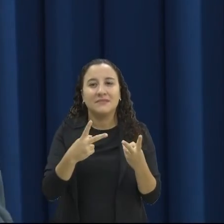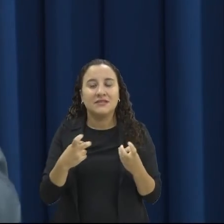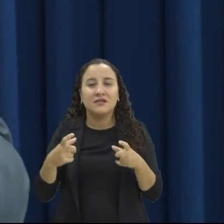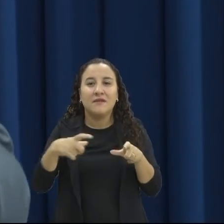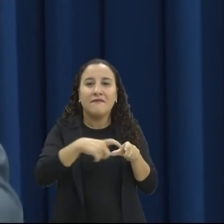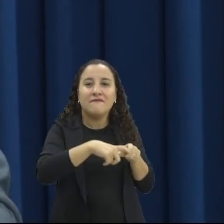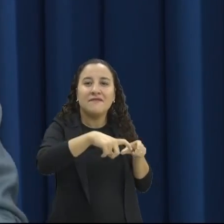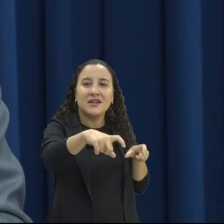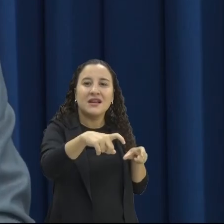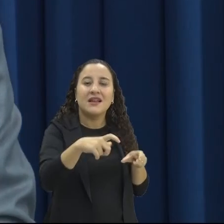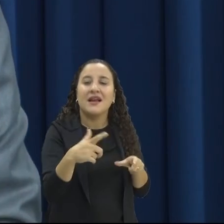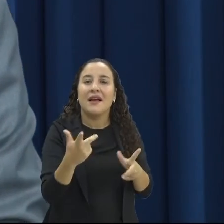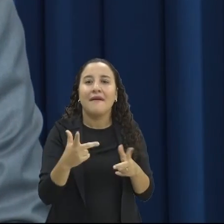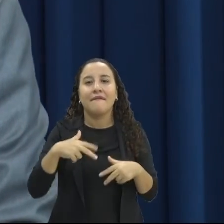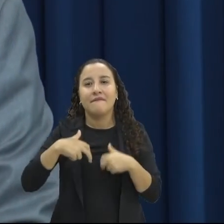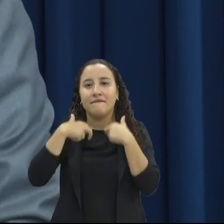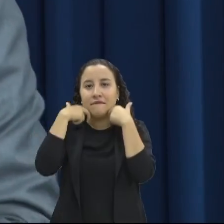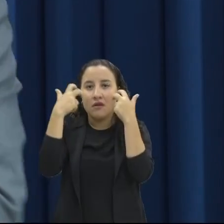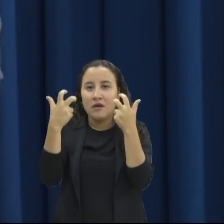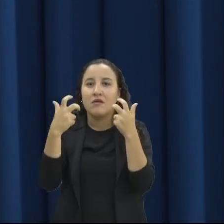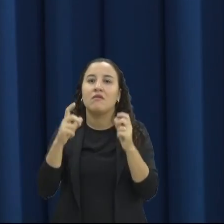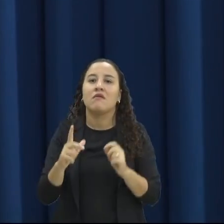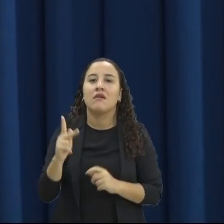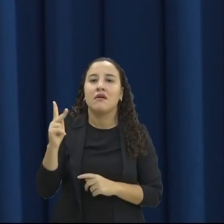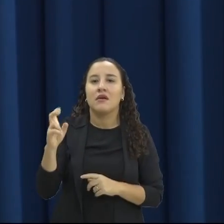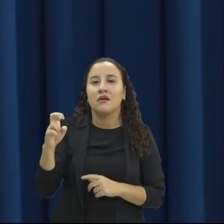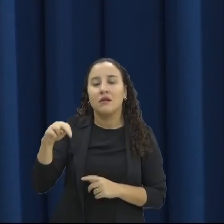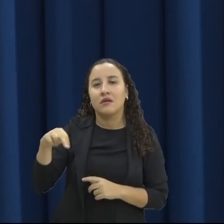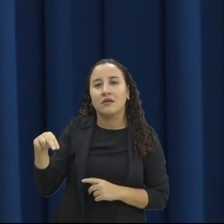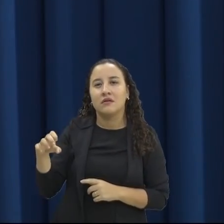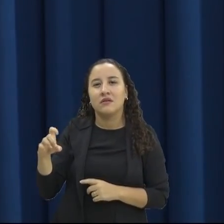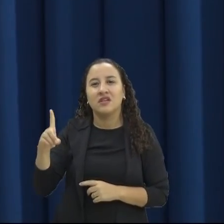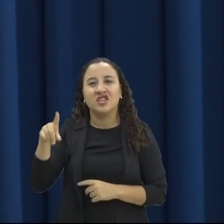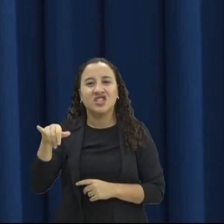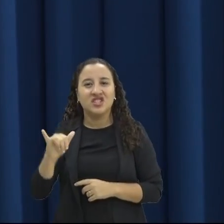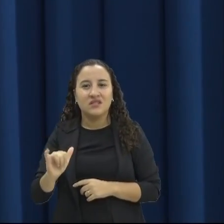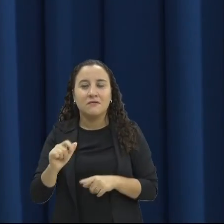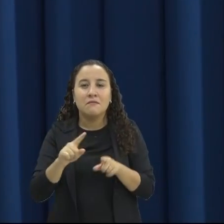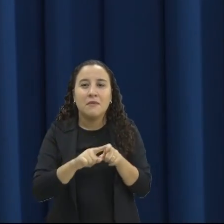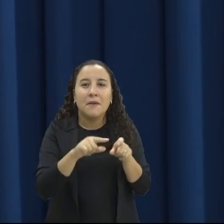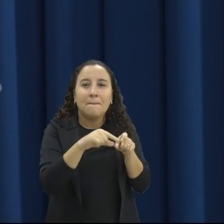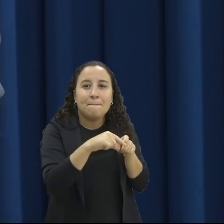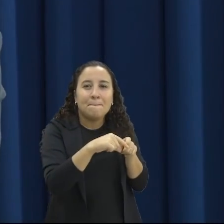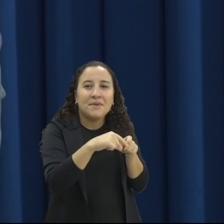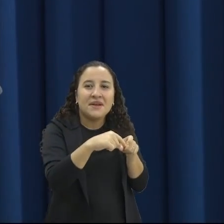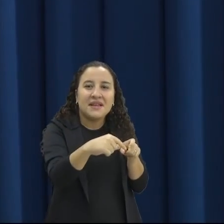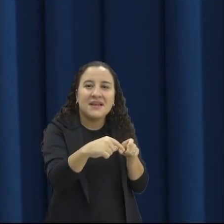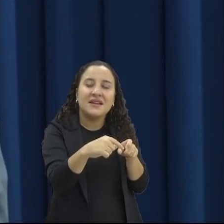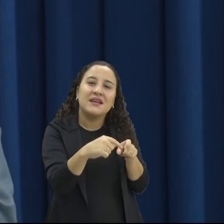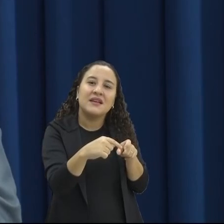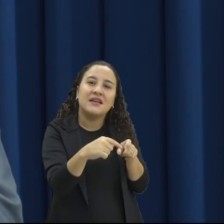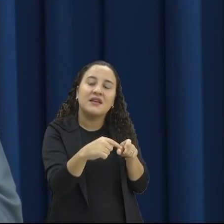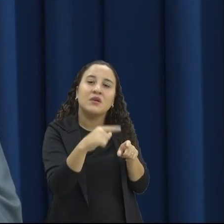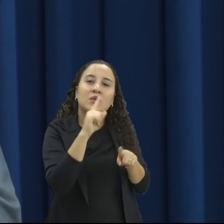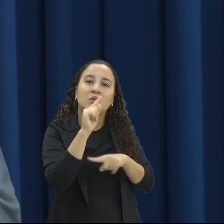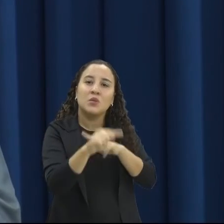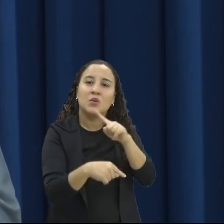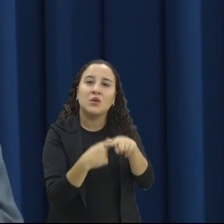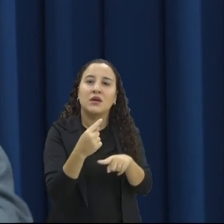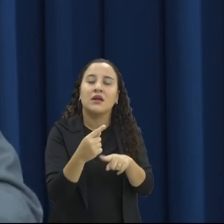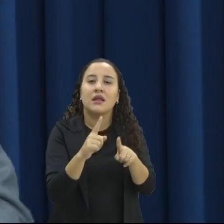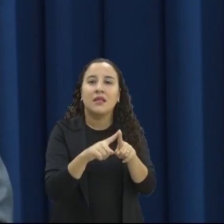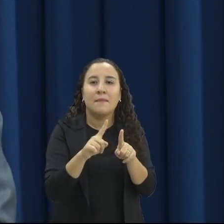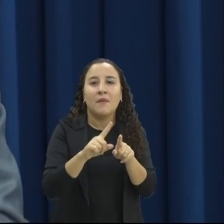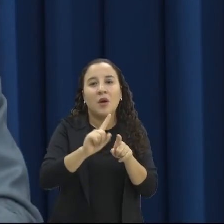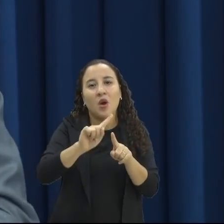ciclovias. É uma vergonha o que tem na Presidente Kennedy. Você tem um pedaço de ciclovia, mata a ciclovia aqui, depois aparece outro pedaço